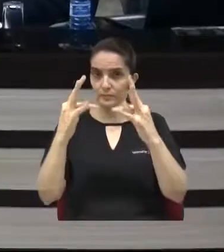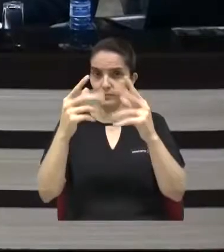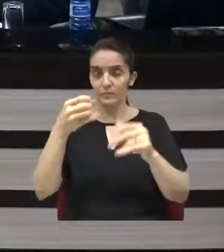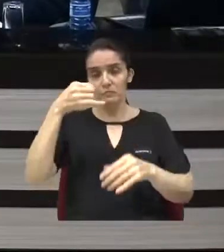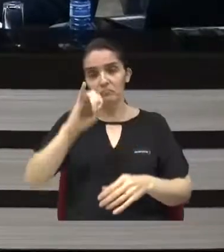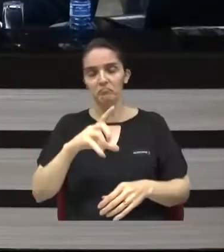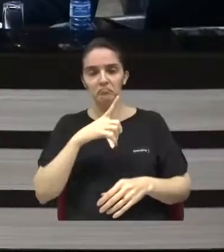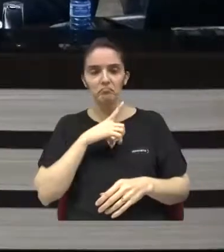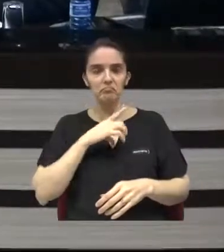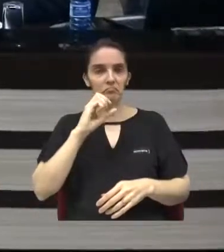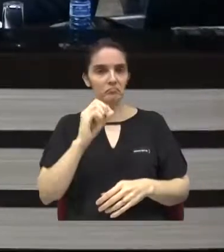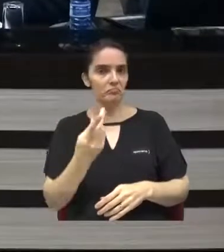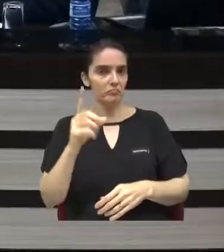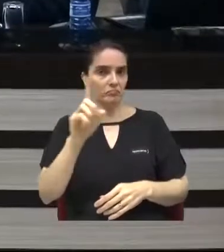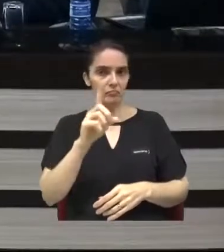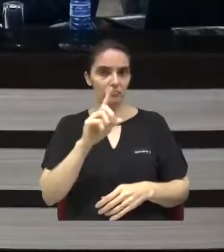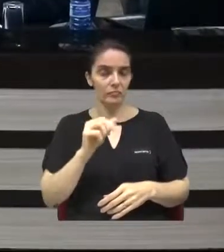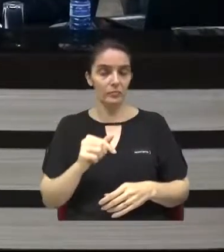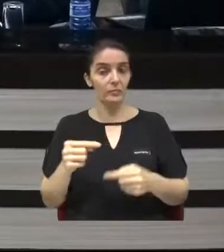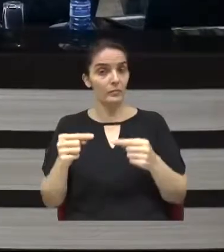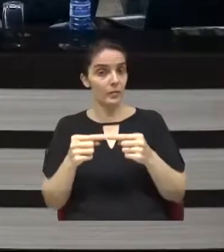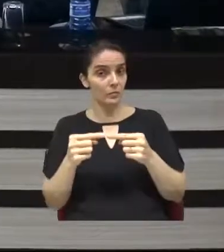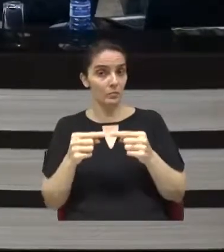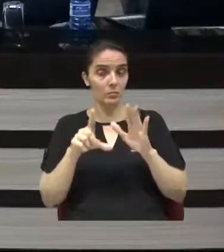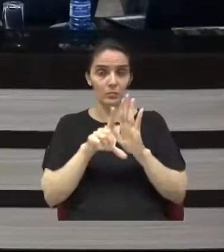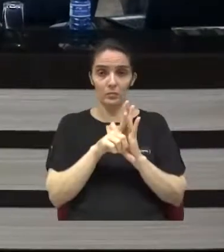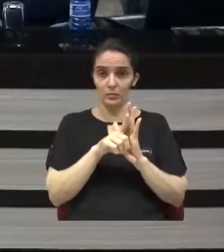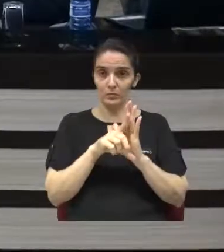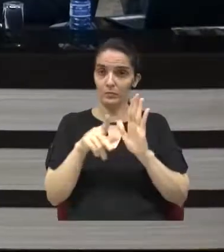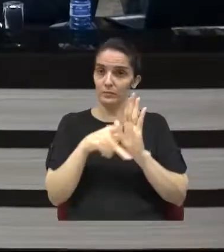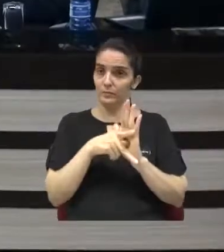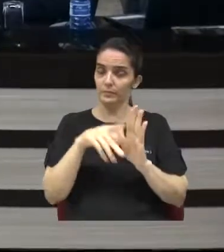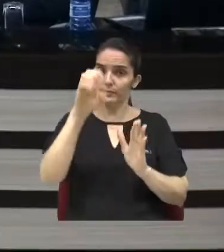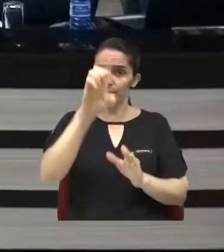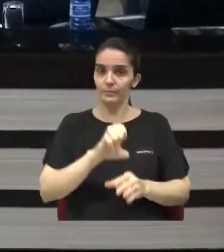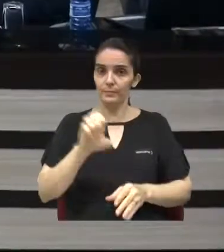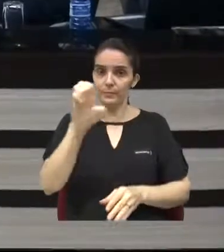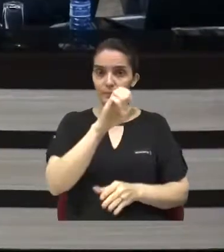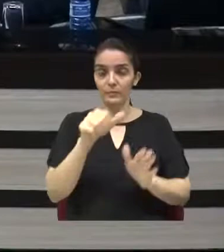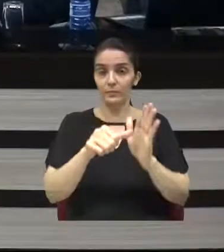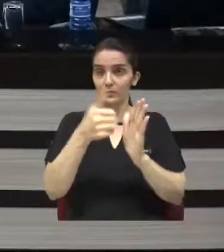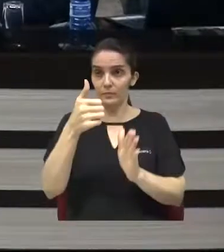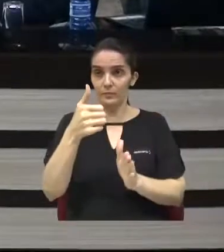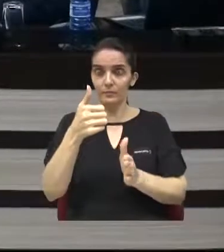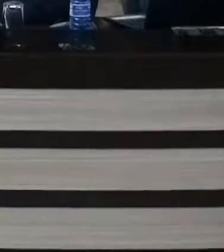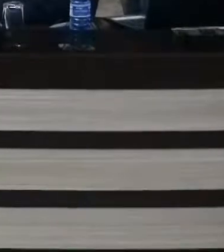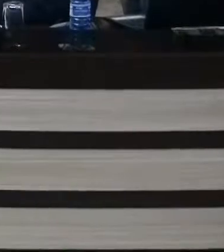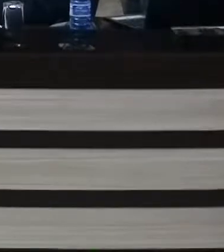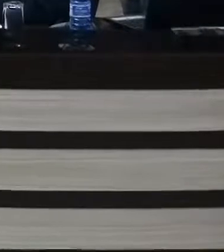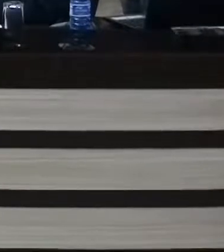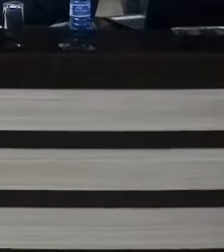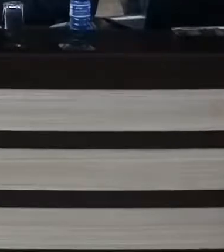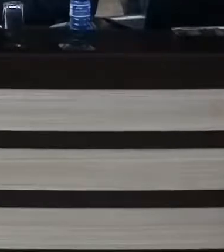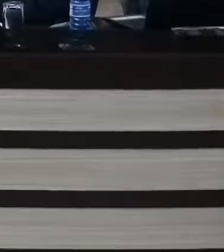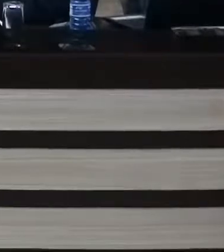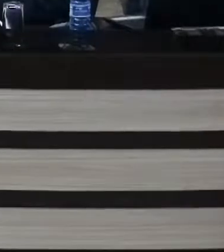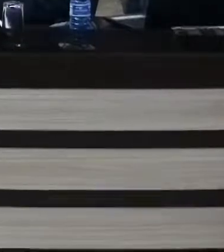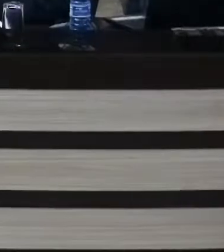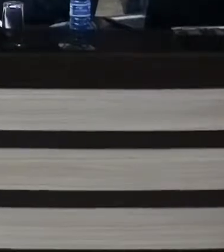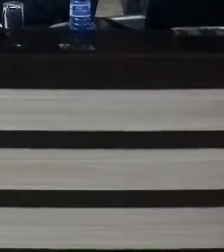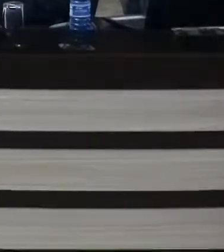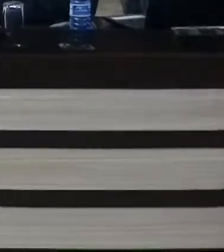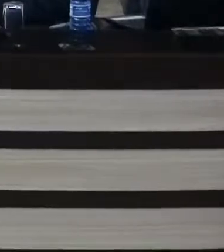for estabelecido pela legislação do Estado respectivo. Primeiro, a denúncia escrita